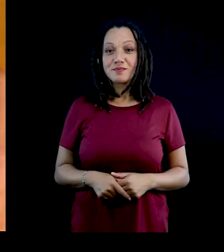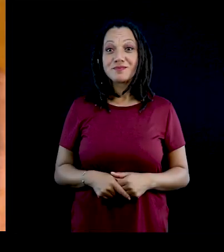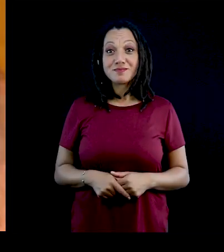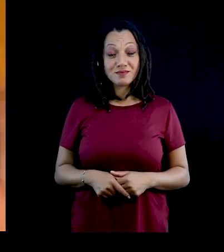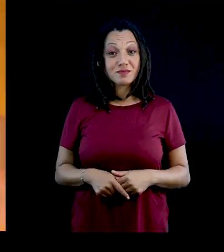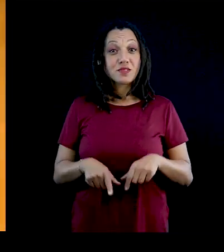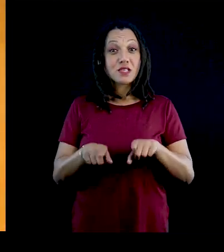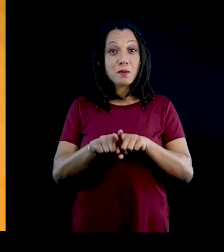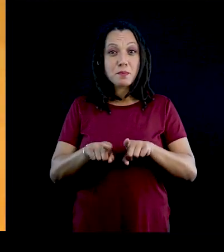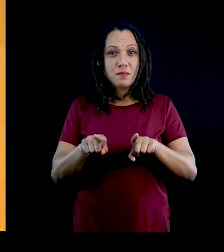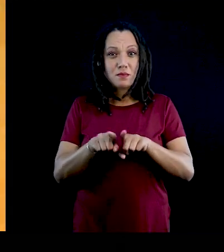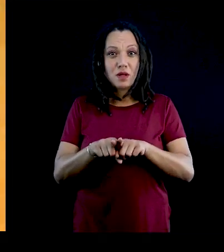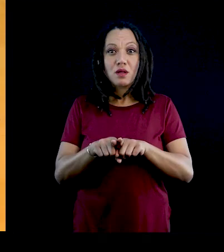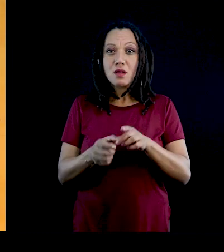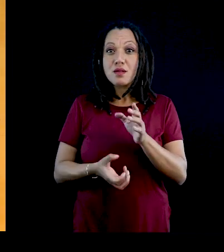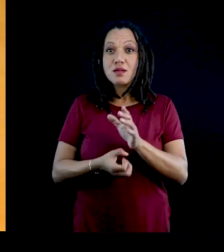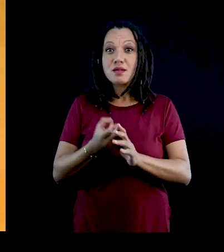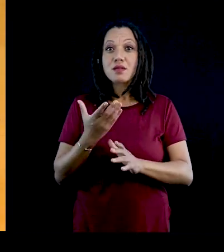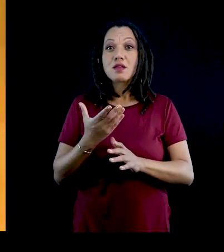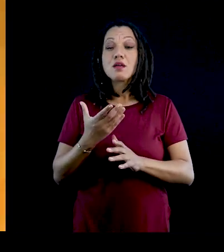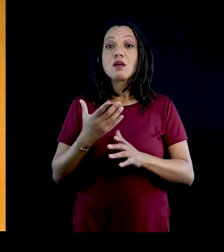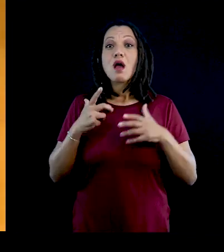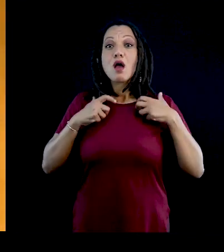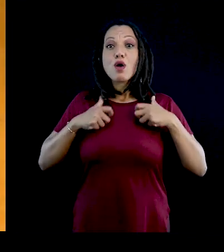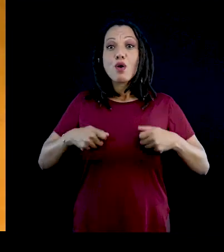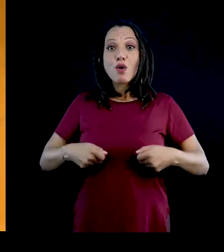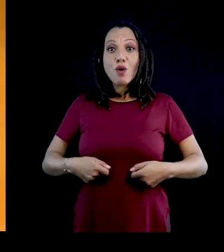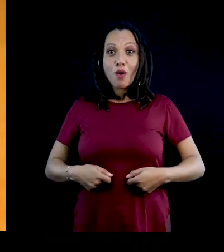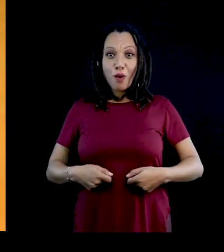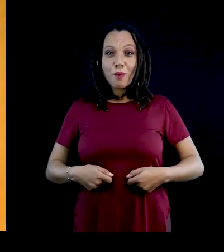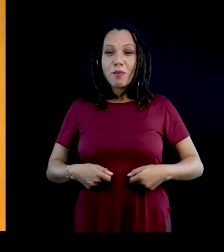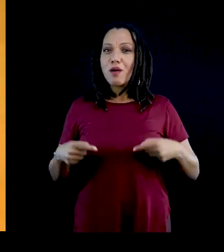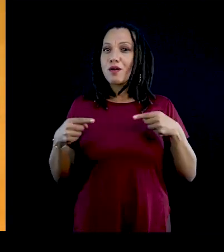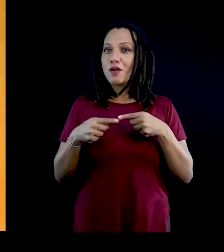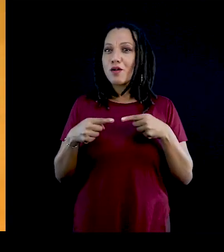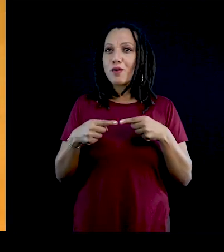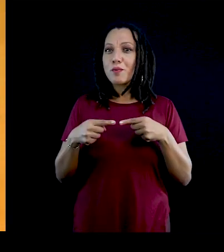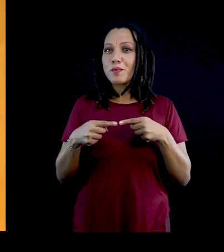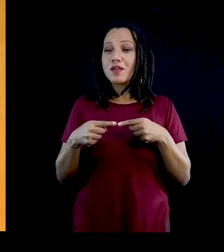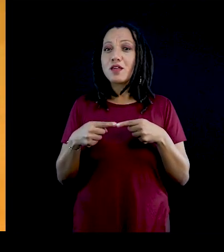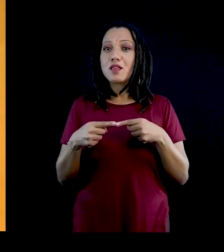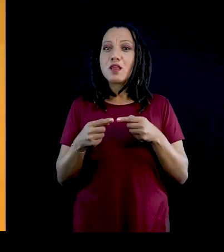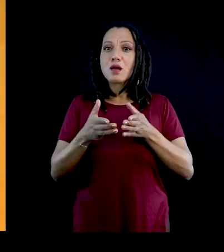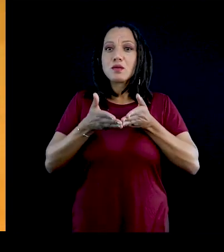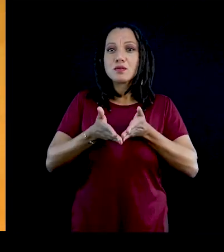E posso fazer uma roupa para ele também. Eu vou fazer uma roupa de marinheiro,